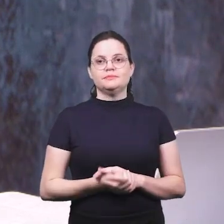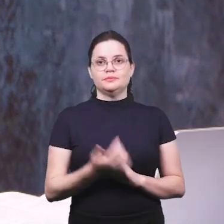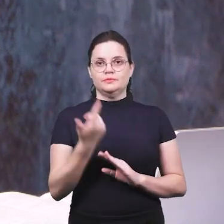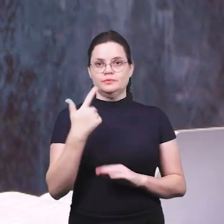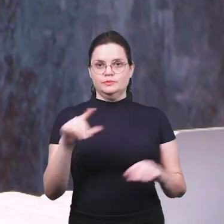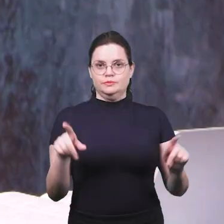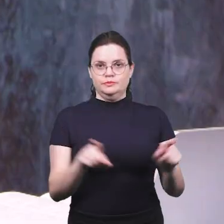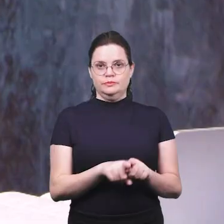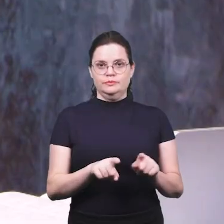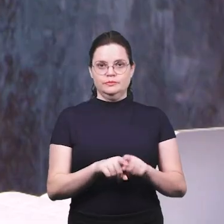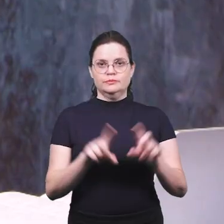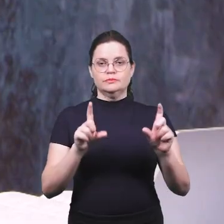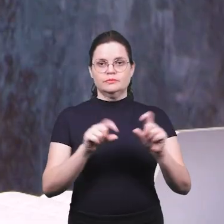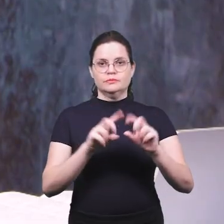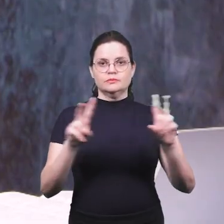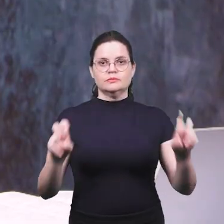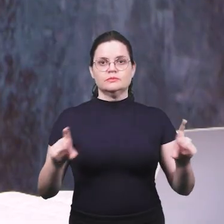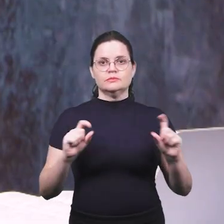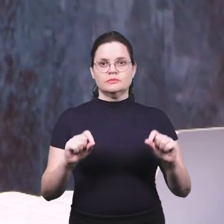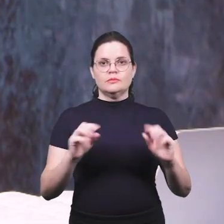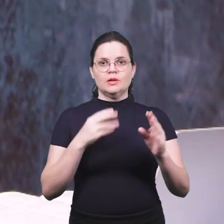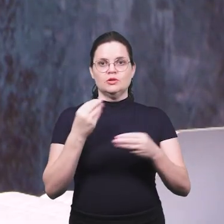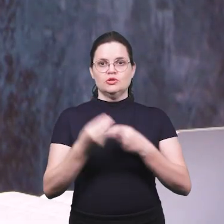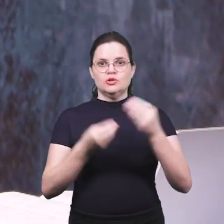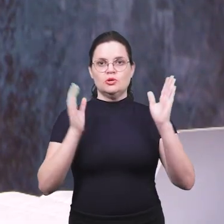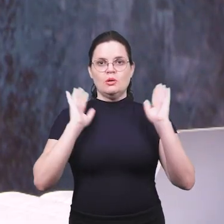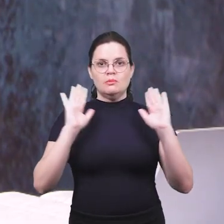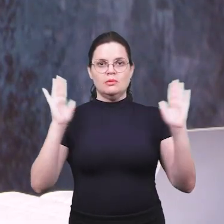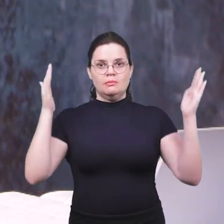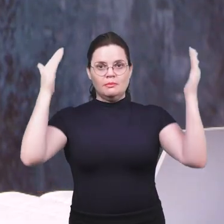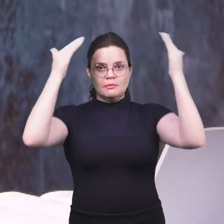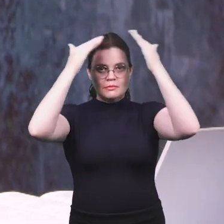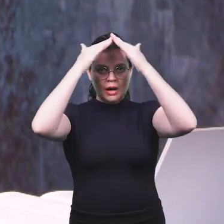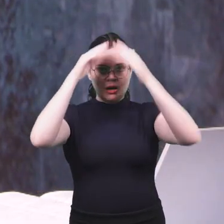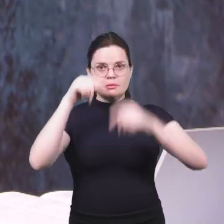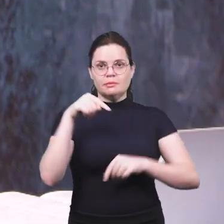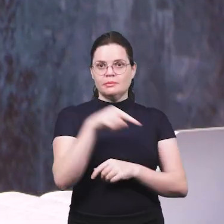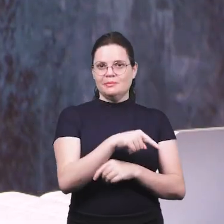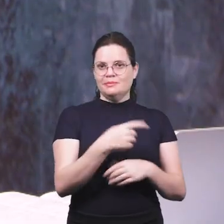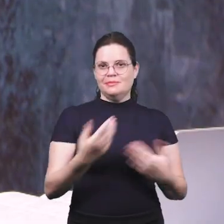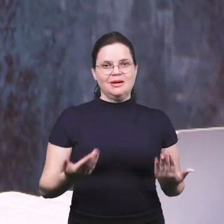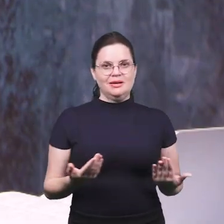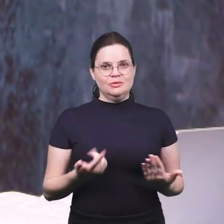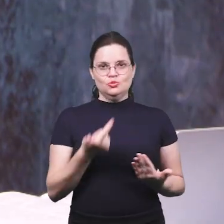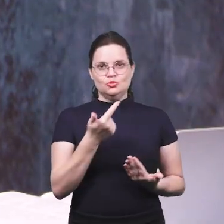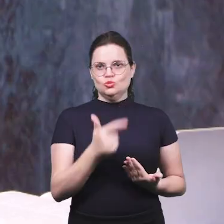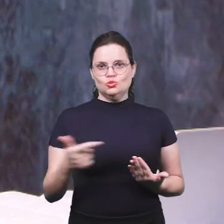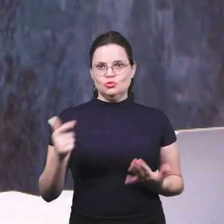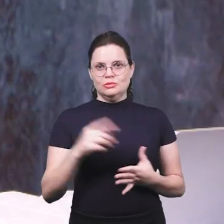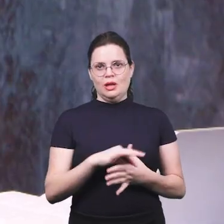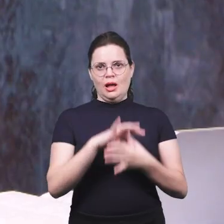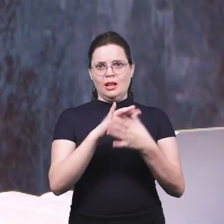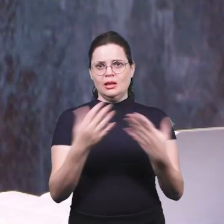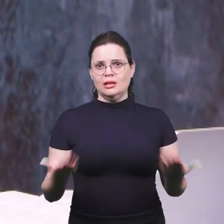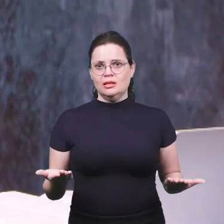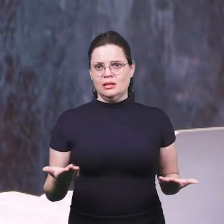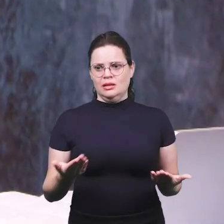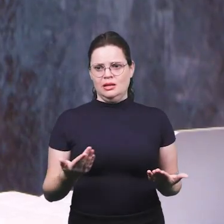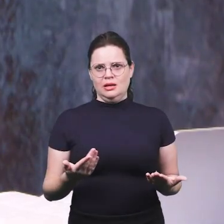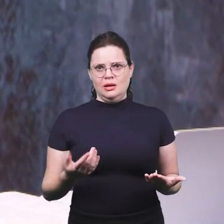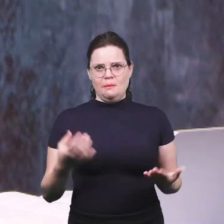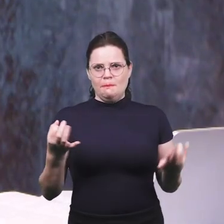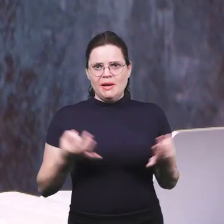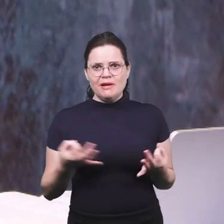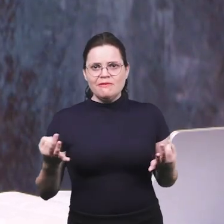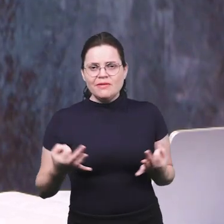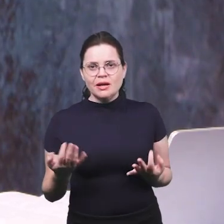questão também, infalibilidade papal, né? A Bíblia diz claramente, aqui, vai observar que não há um homem sequer,